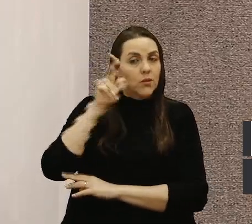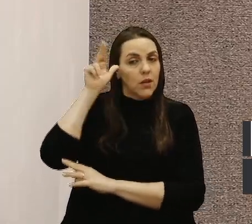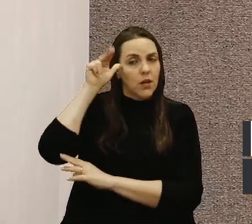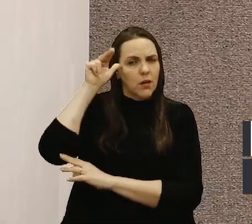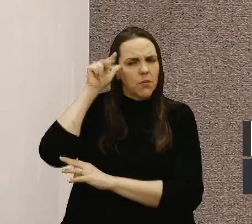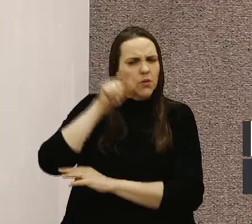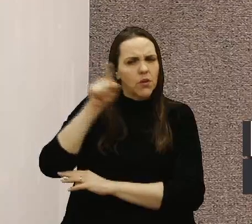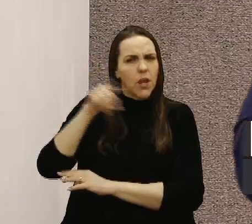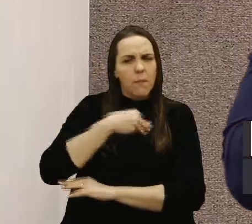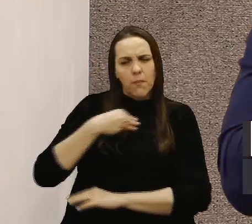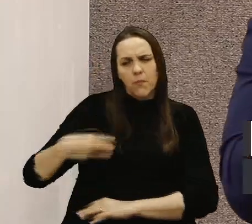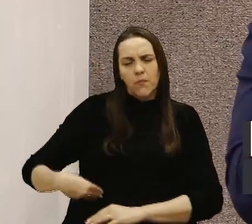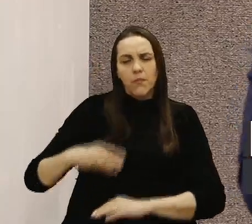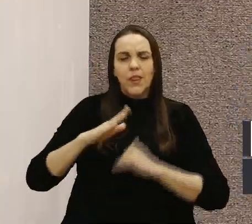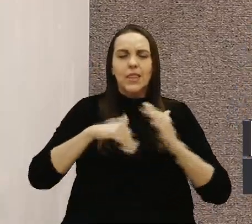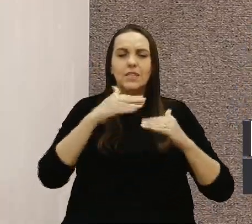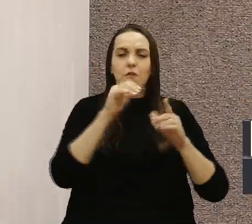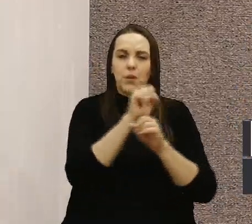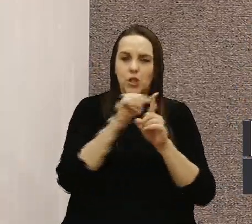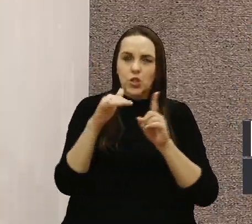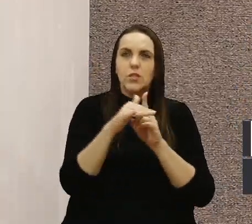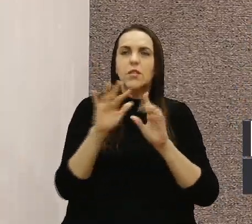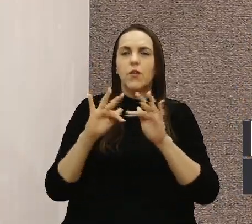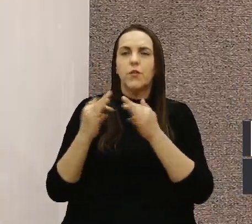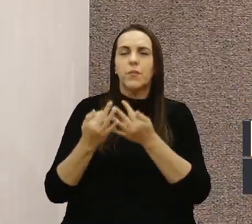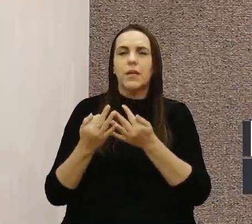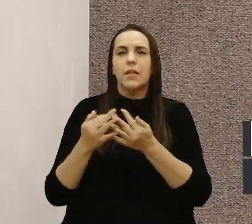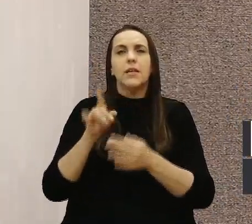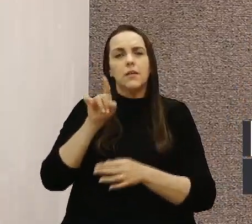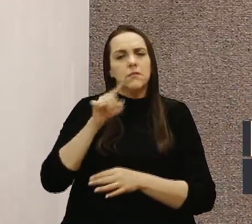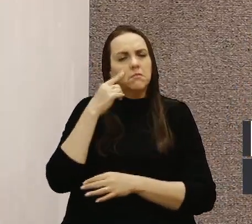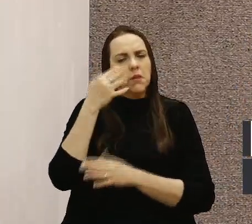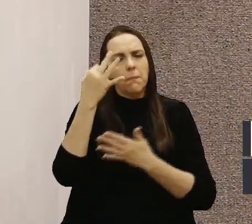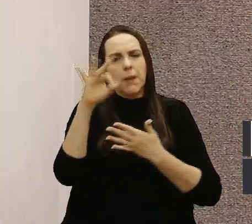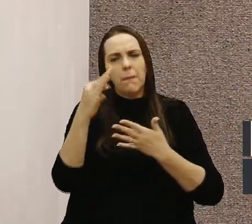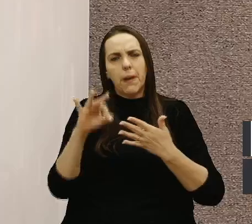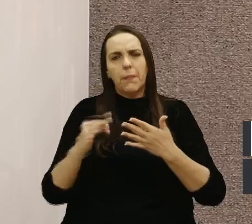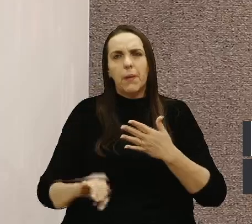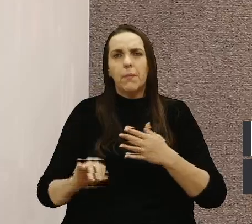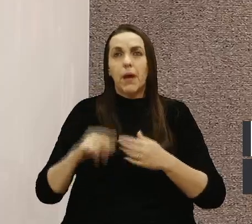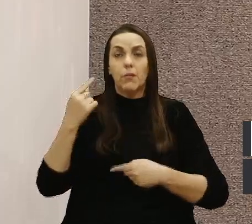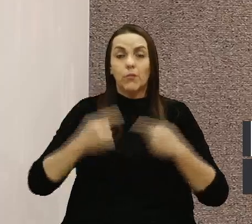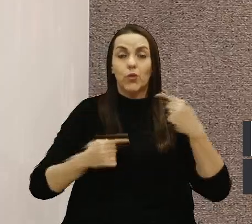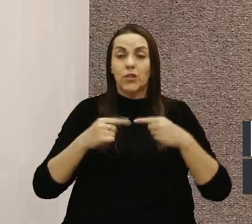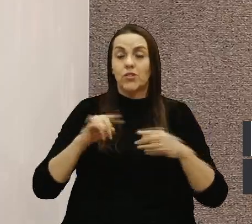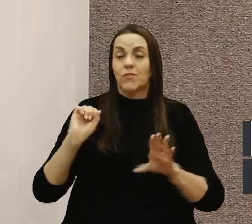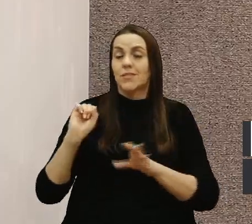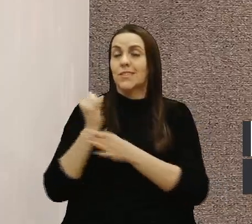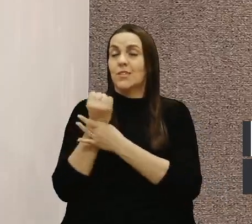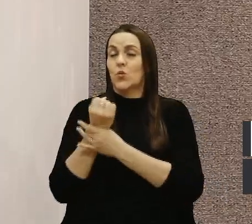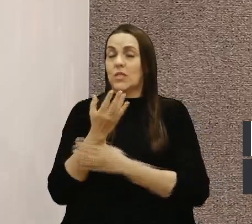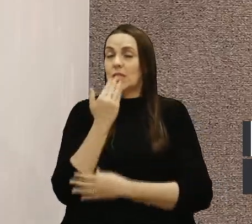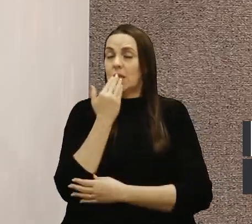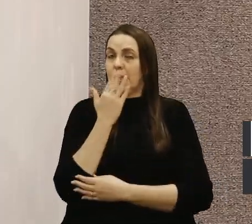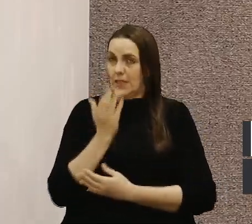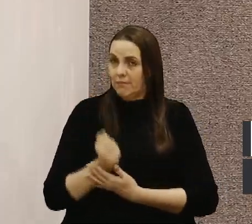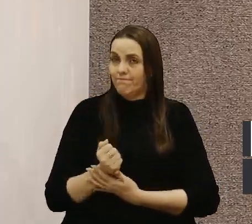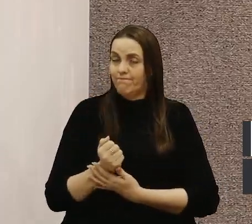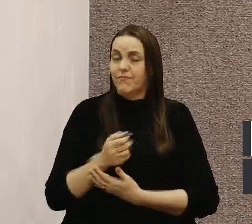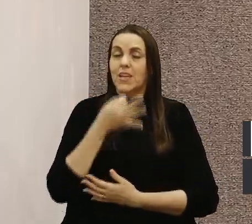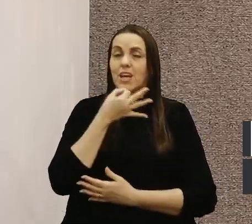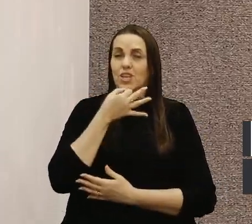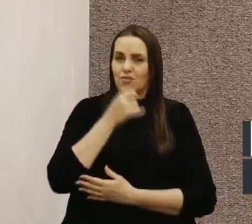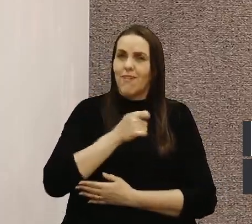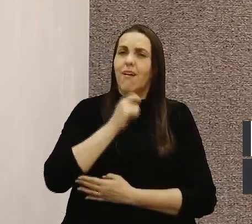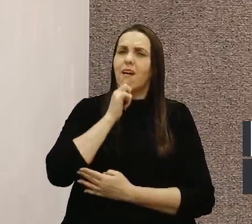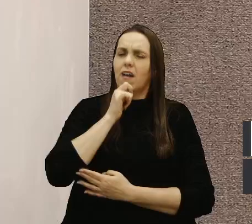do Desenvolvimento Social, né, presidente? Família também, justamente verificando políticas voltadas à questão da insegurança alimentar, né? Caxias do Sul ainda precisa